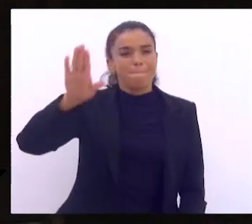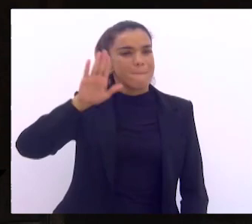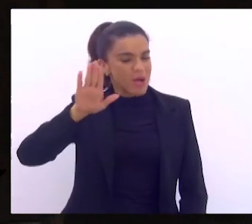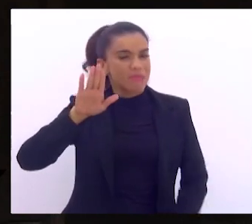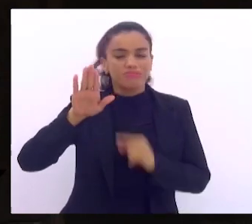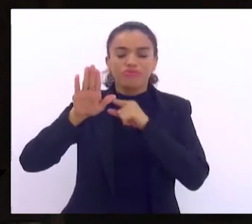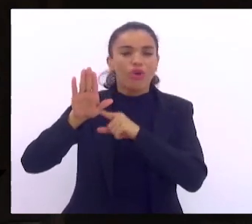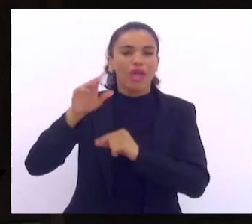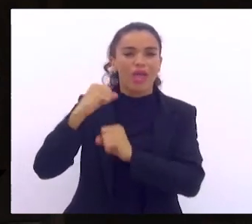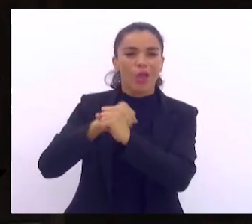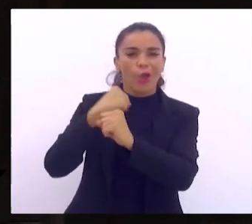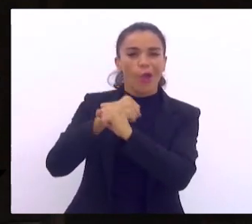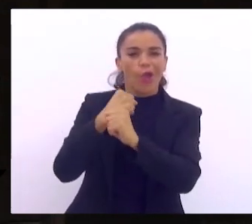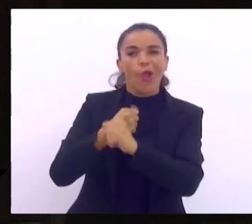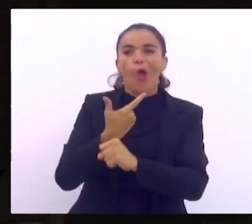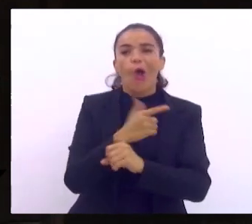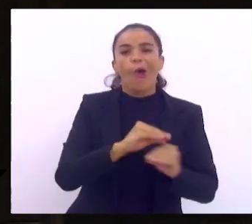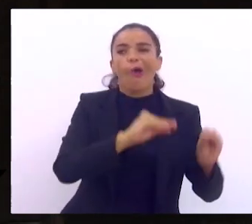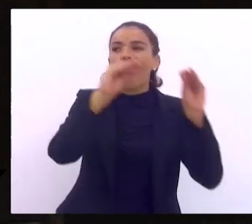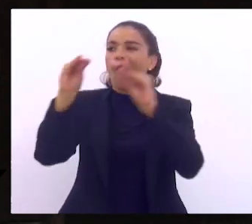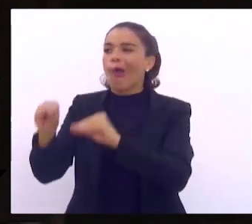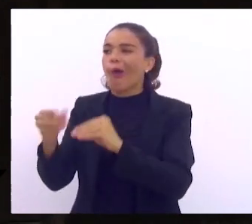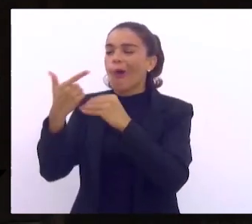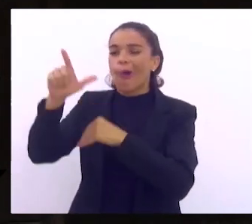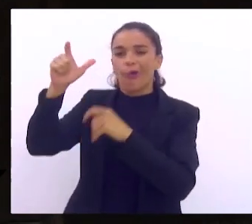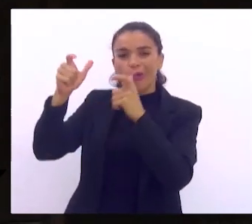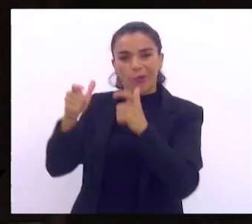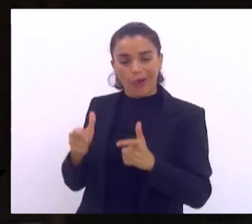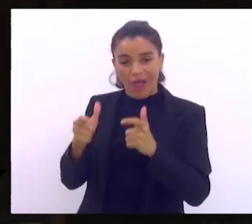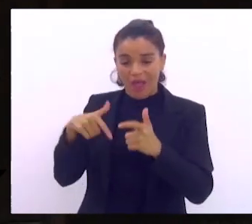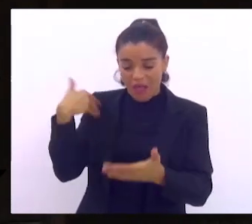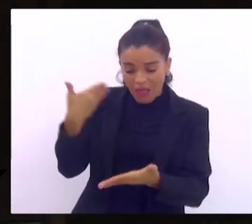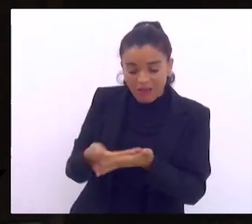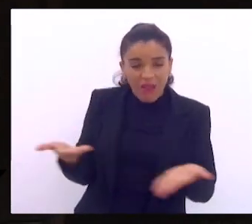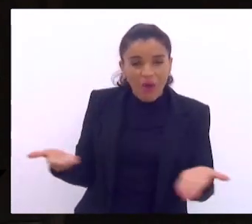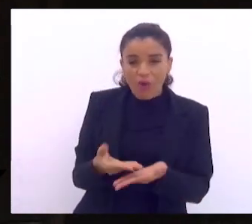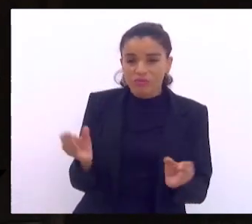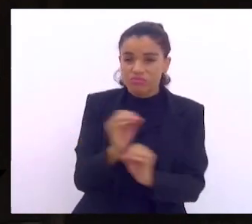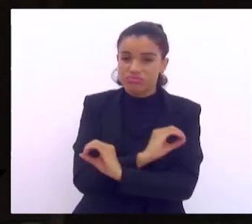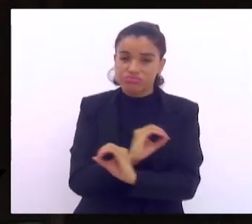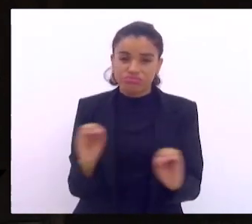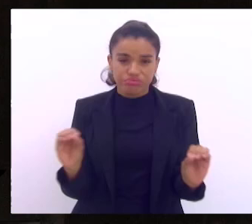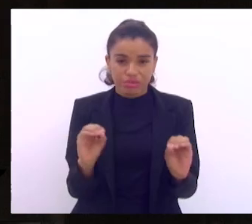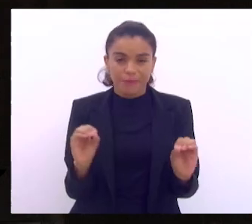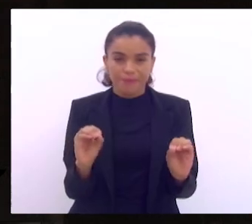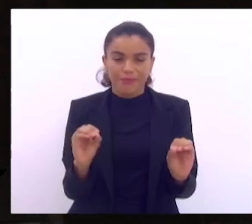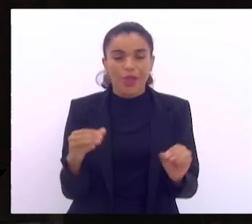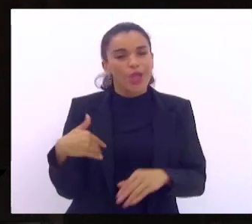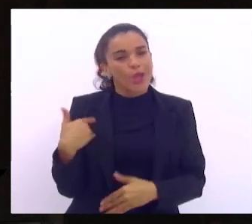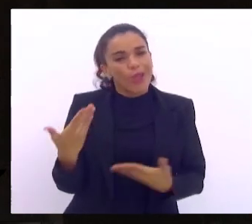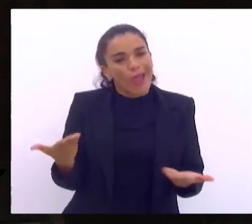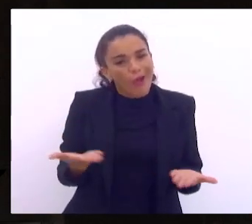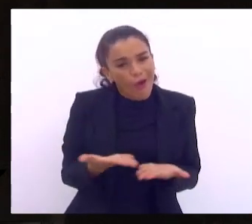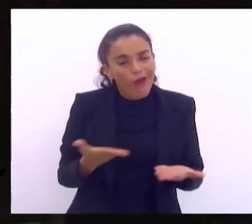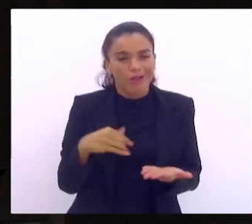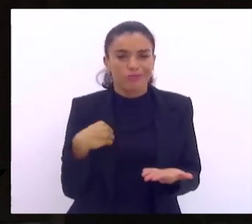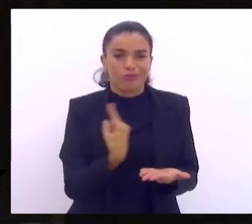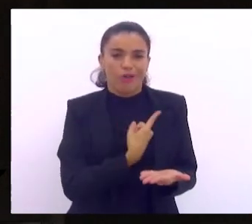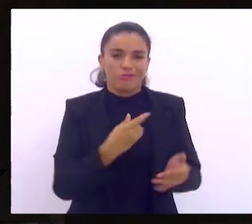de ser construído outro local, e até hoje isso não aconteceu. E hoje a gente vem sofrendo